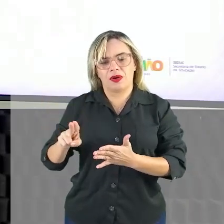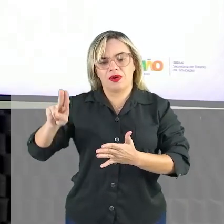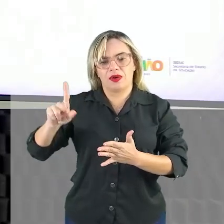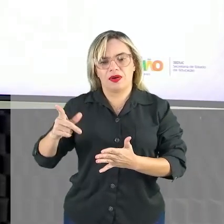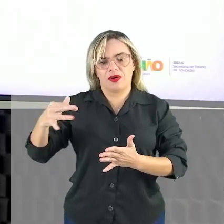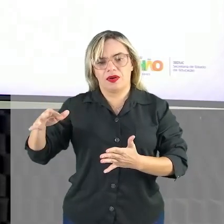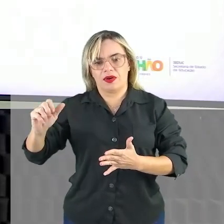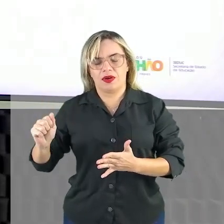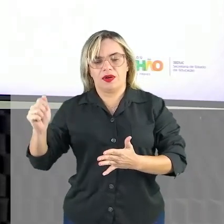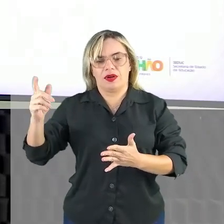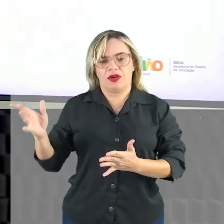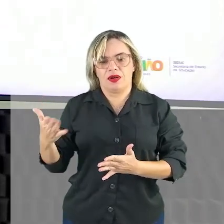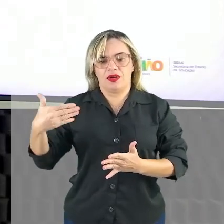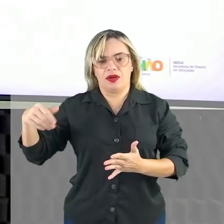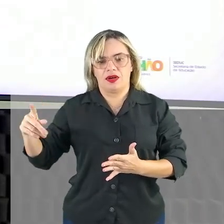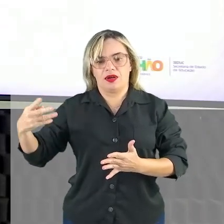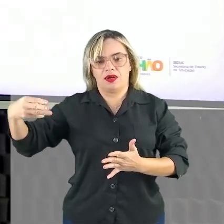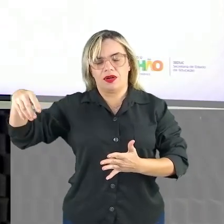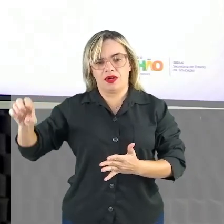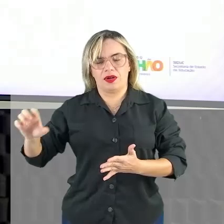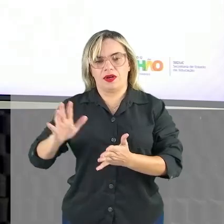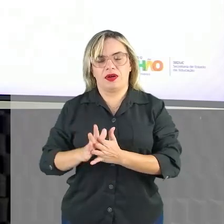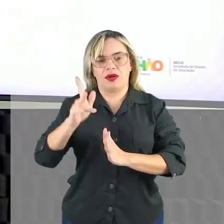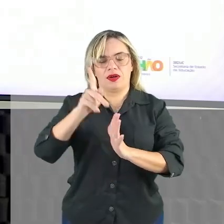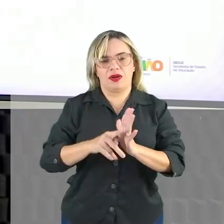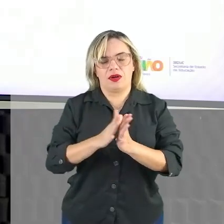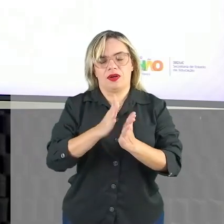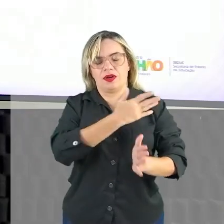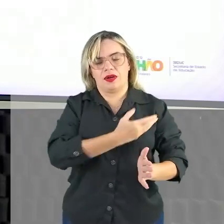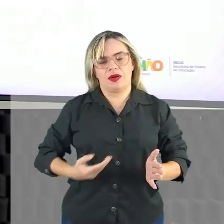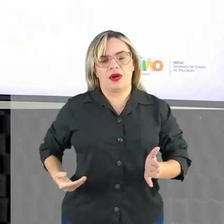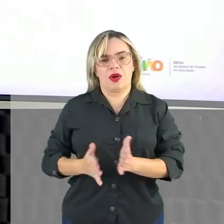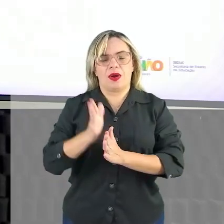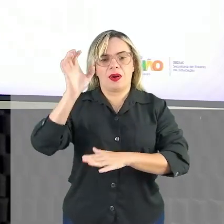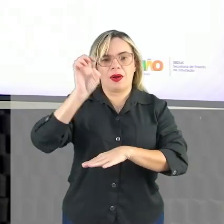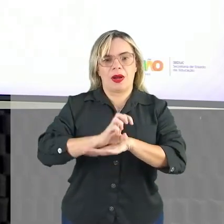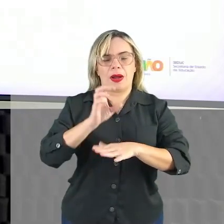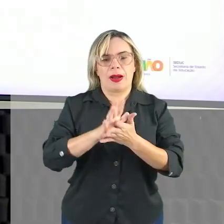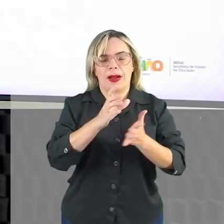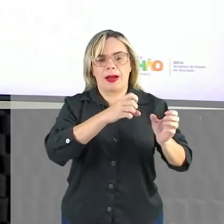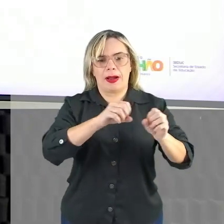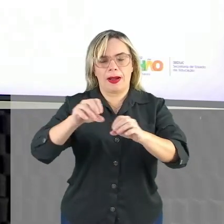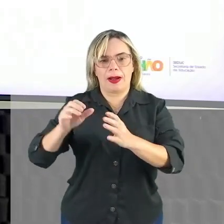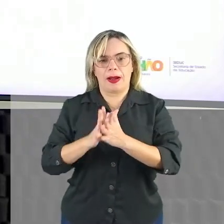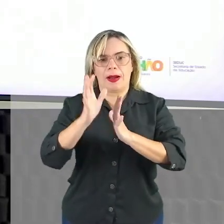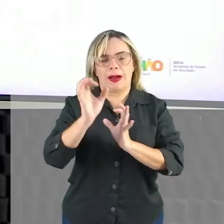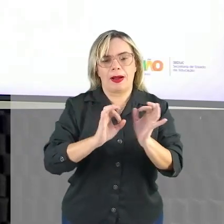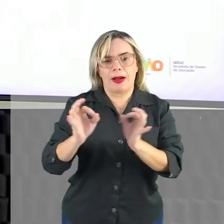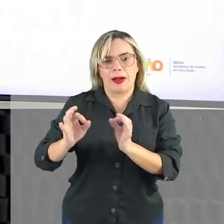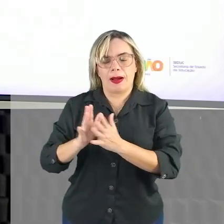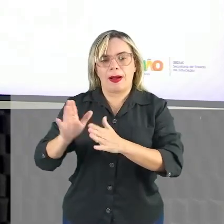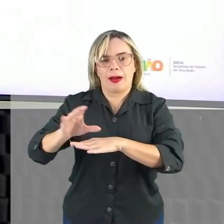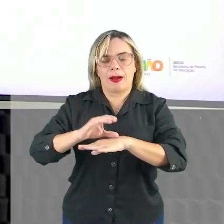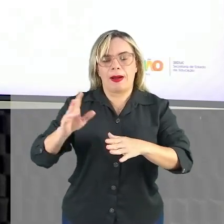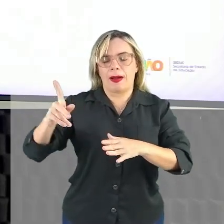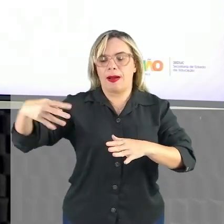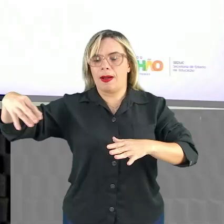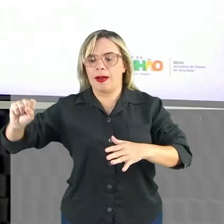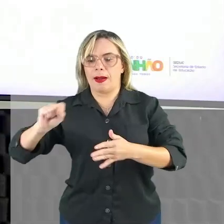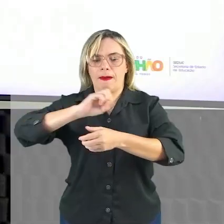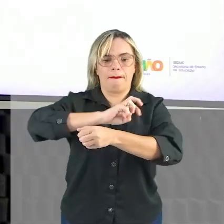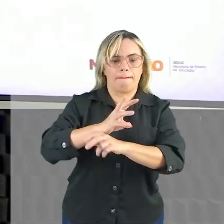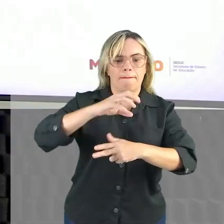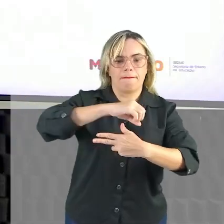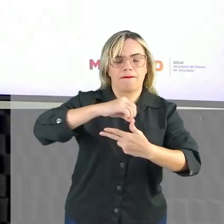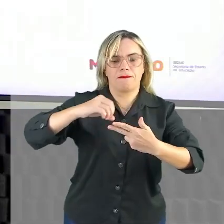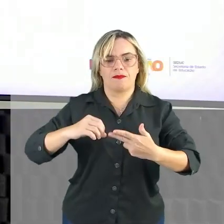projeto do Governo do Estado através da Secretaria Estadual de Educação no cursinho preparatório para o PAS, UEMA e Enem. E o